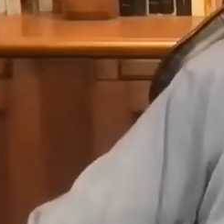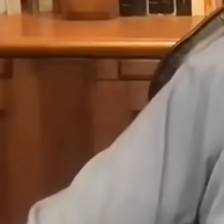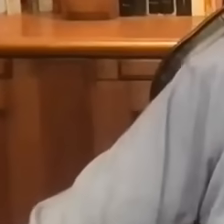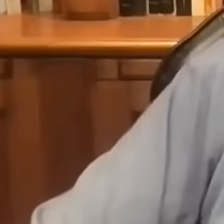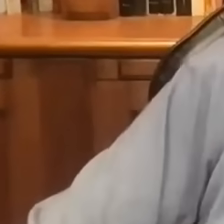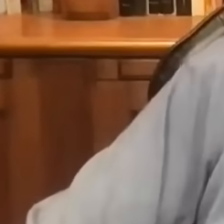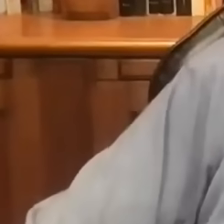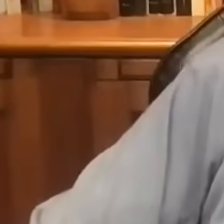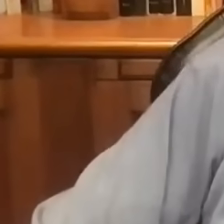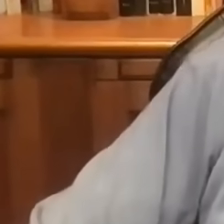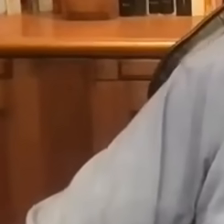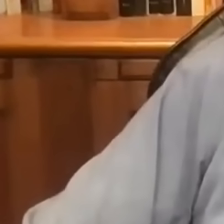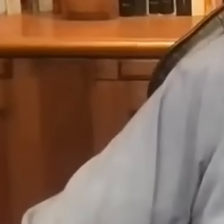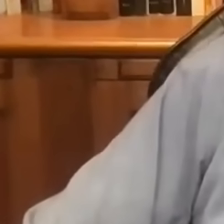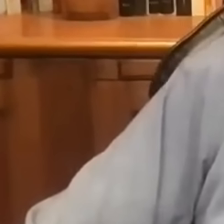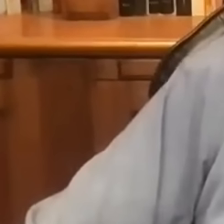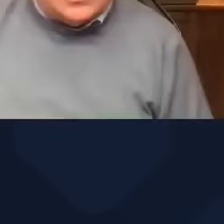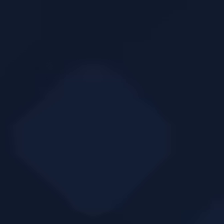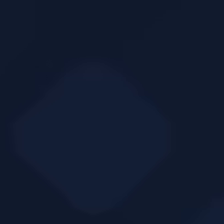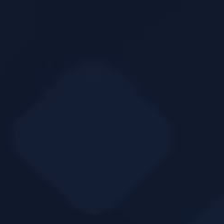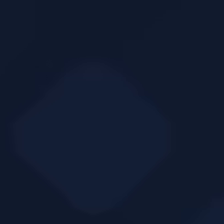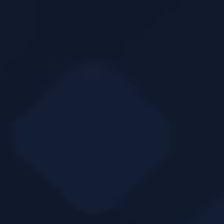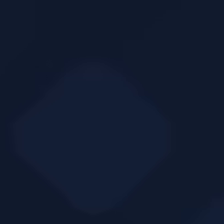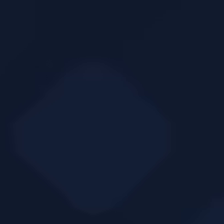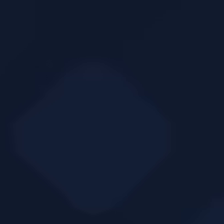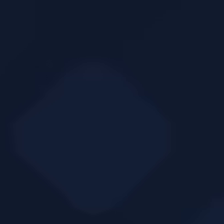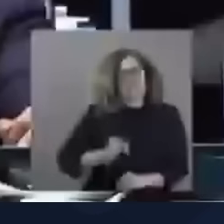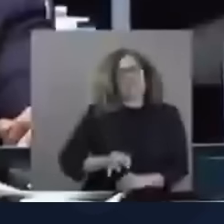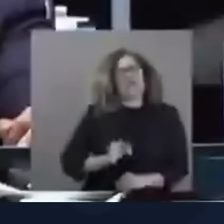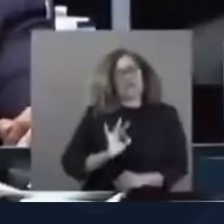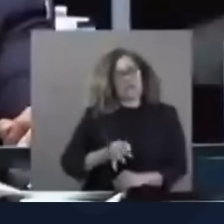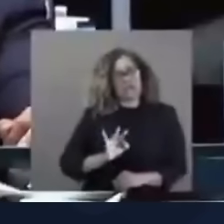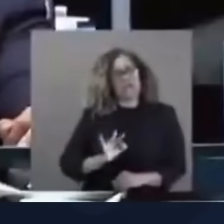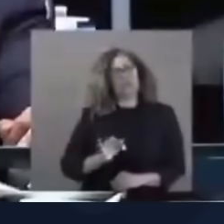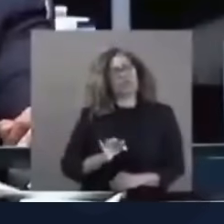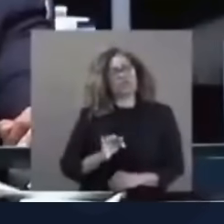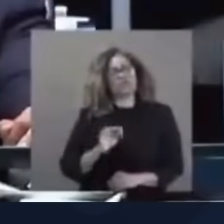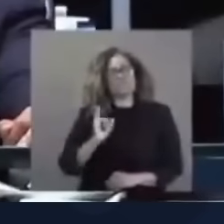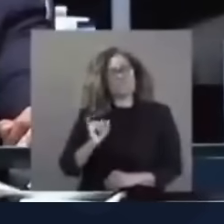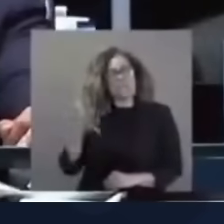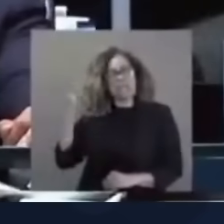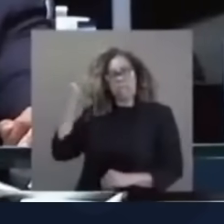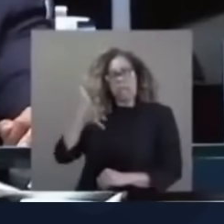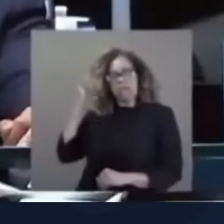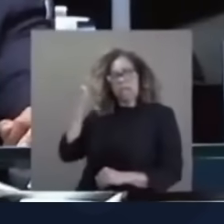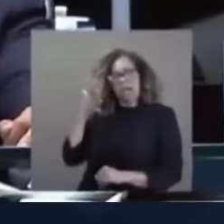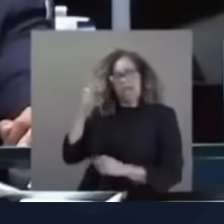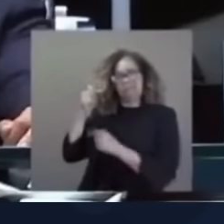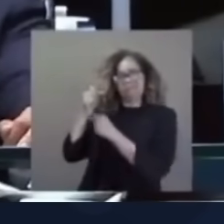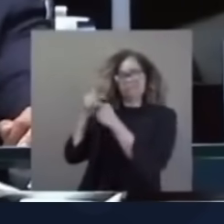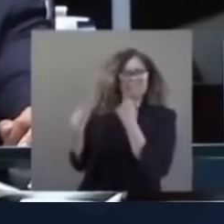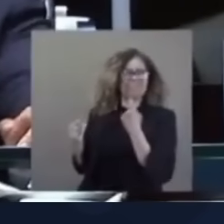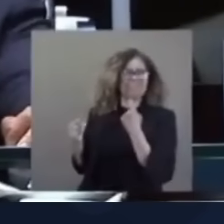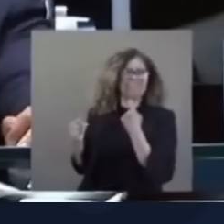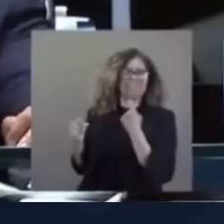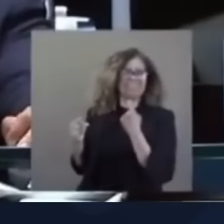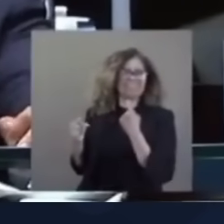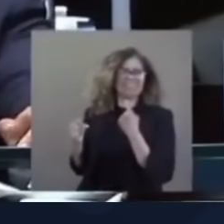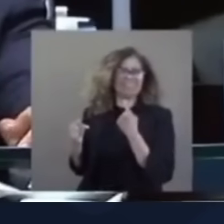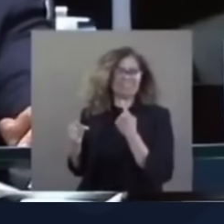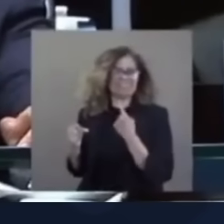o que que e até eu tinha esse jeito em boa em boa Conta aí ol apropriada e